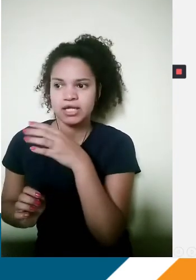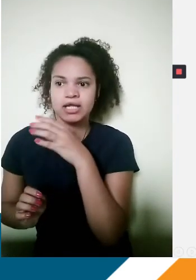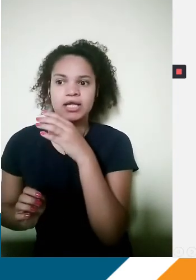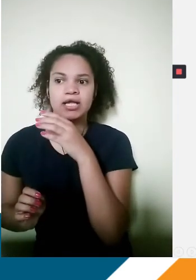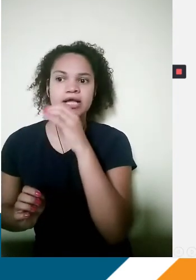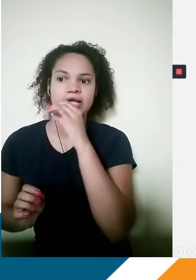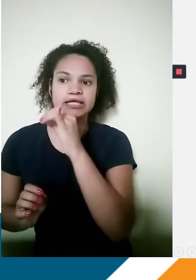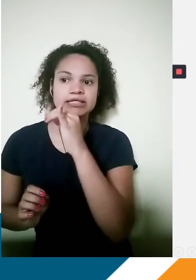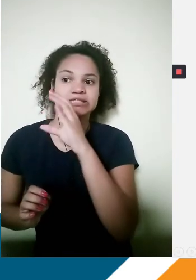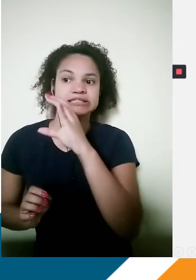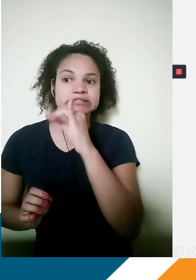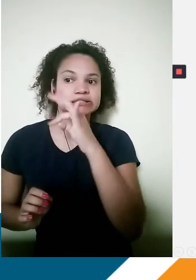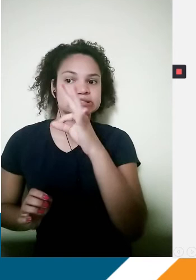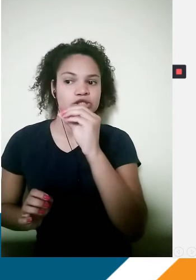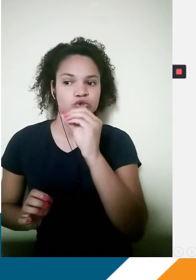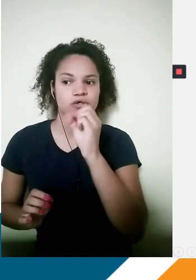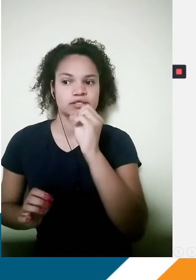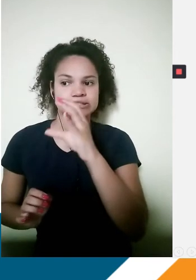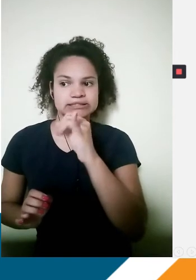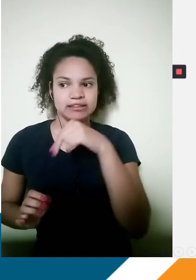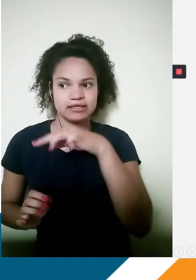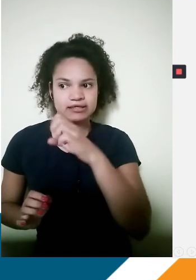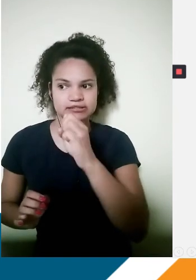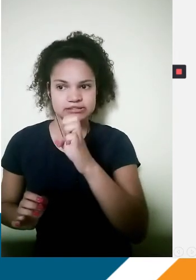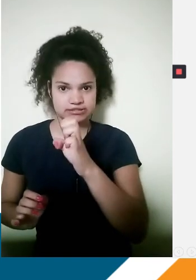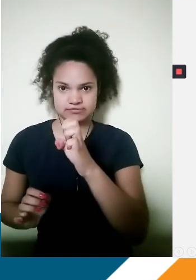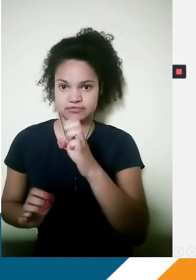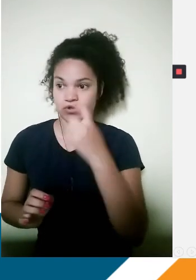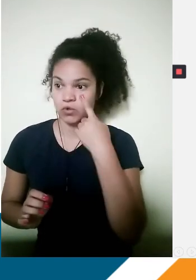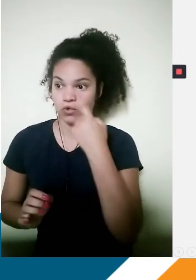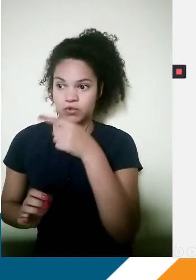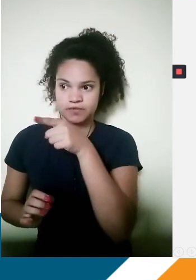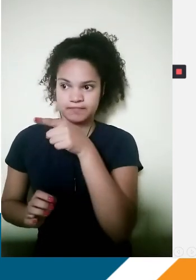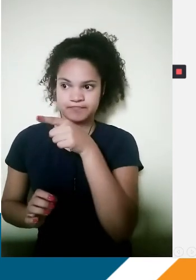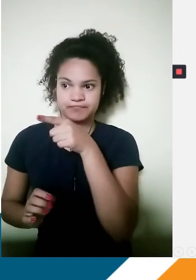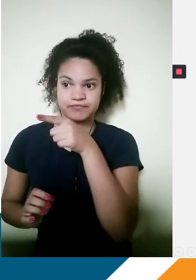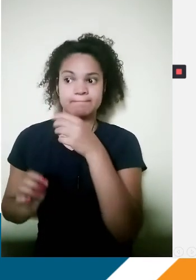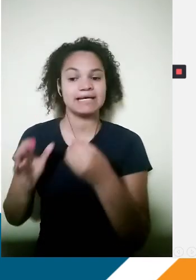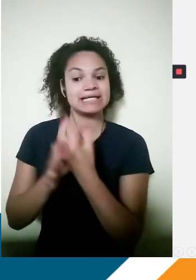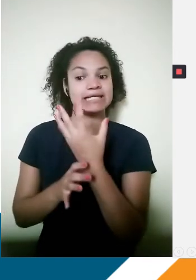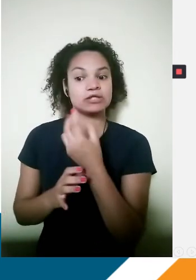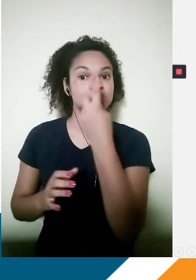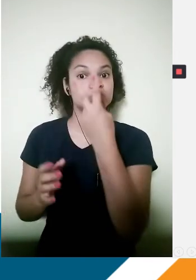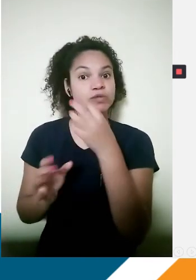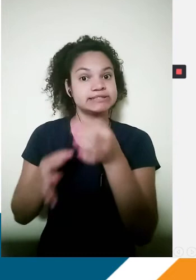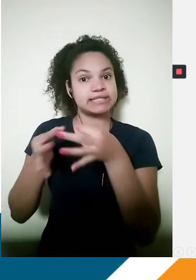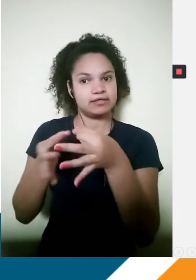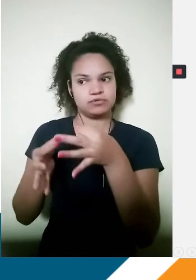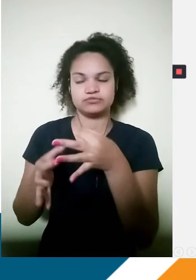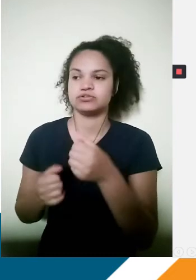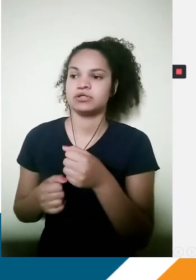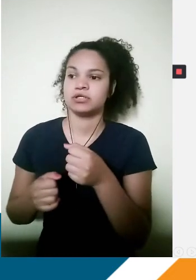de duas células, para formar duas células, nesse processo chamado de citocinese. E a divisão